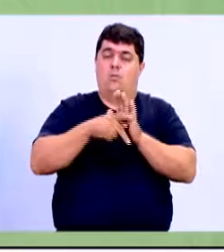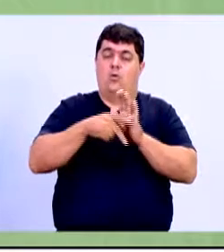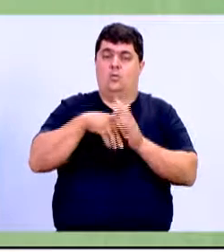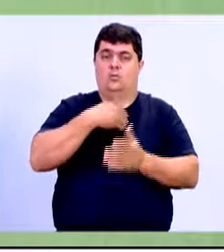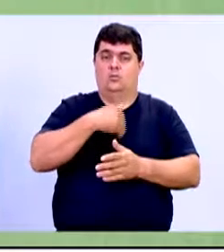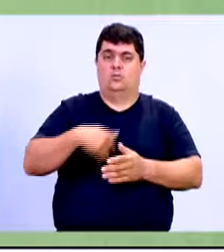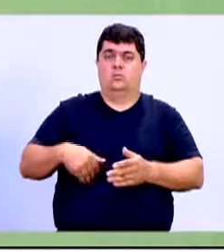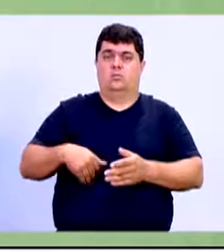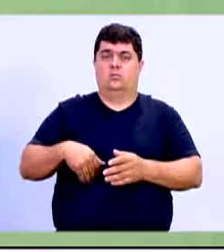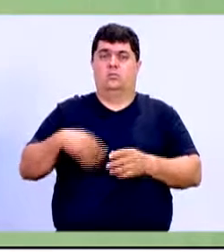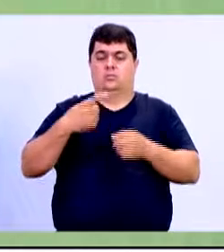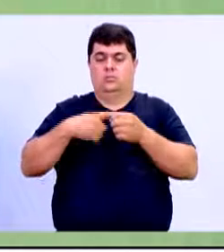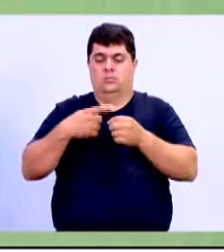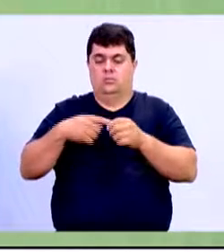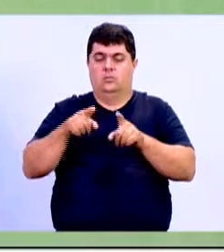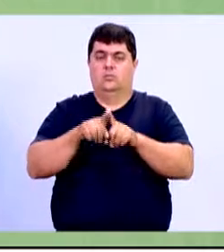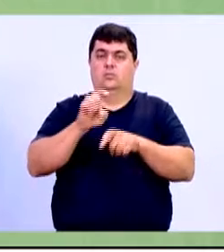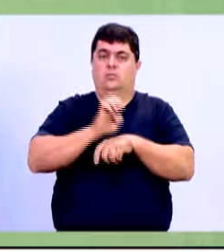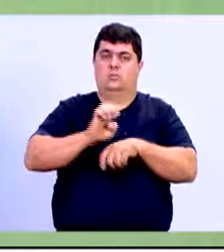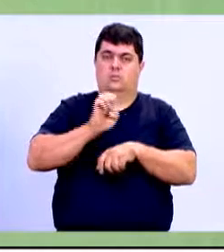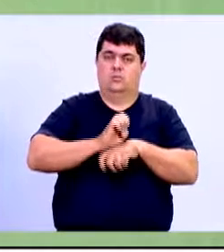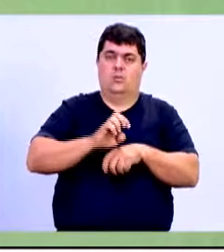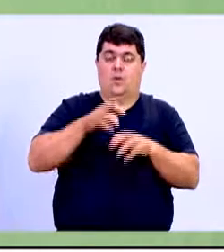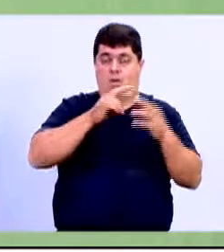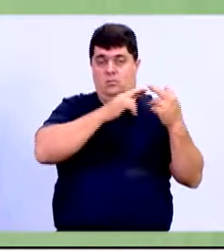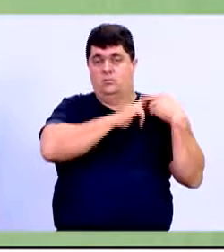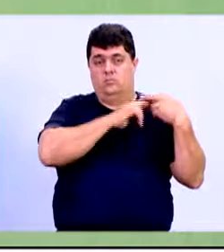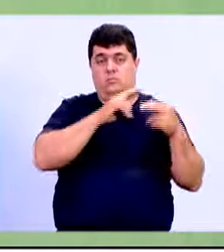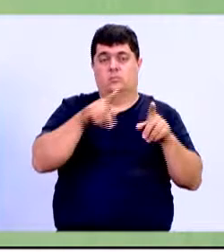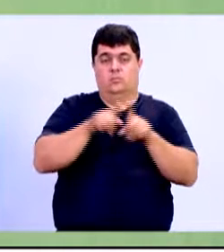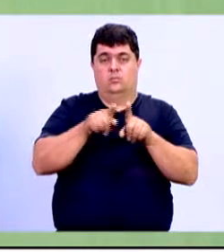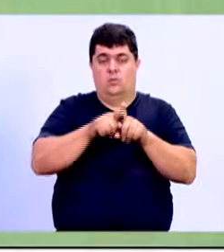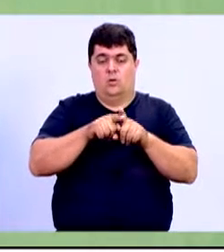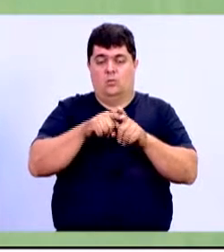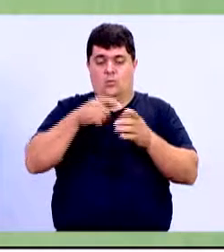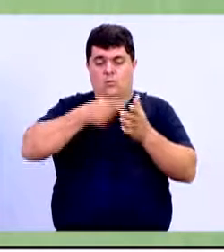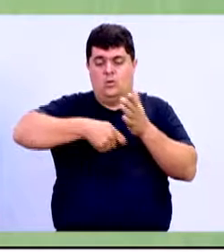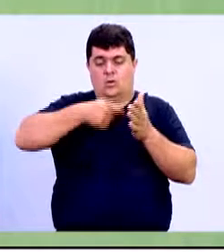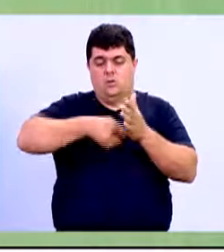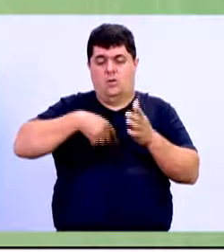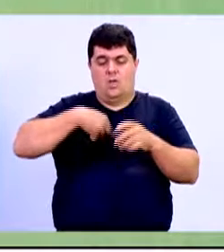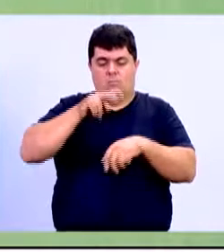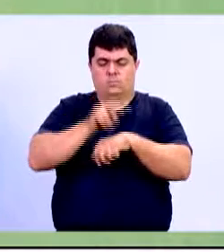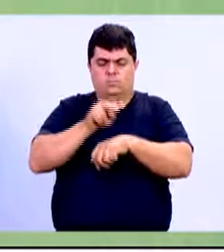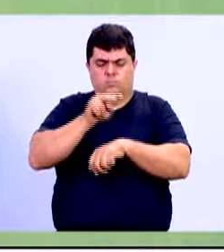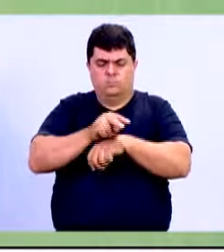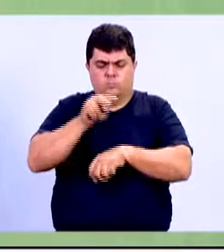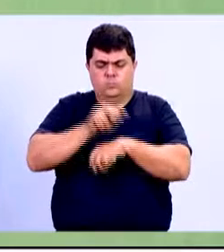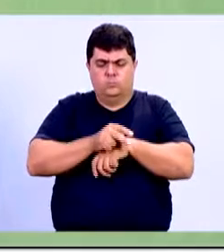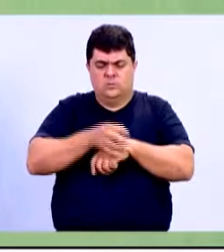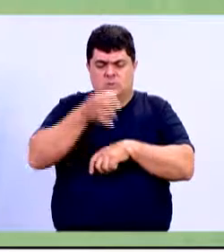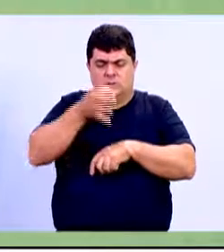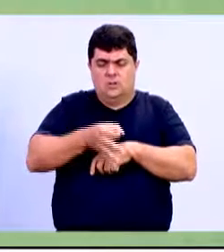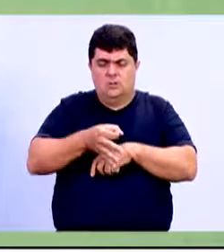tanto municipais quanto estaduais. Então a responsabilidade, a obrigação do tribunal é fiscalizar